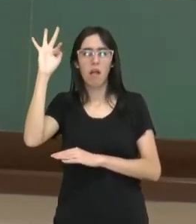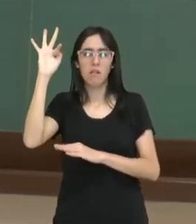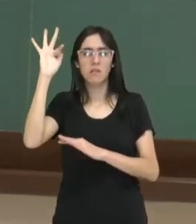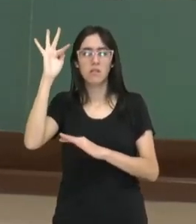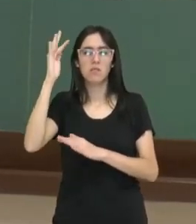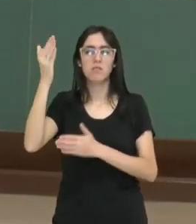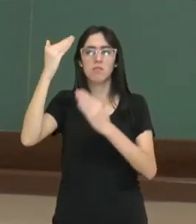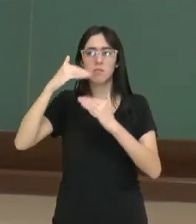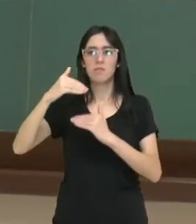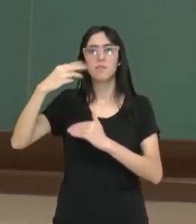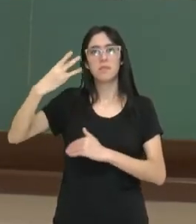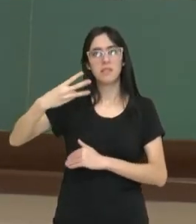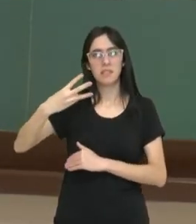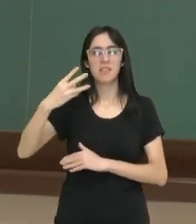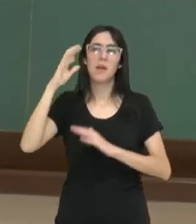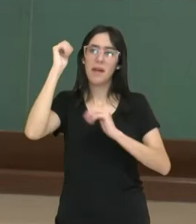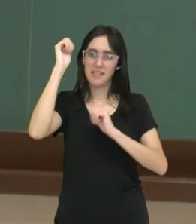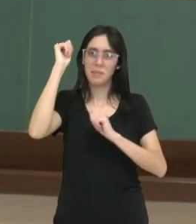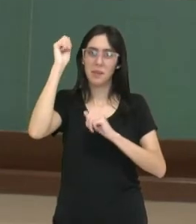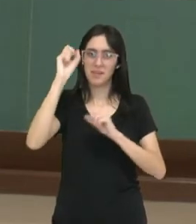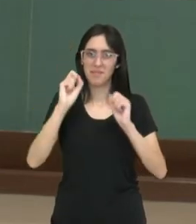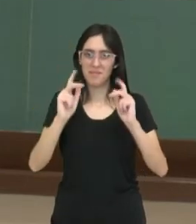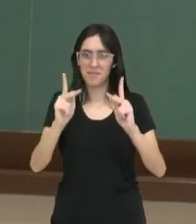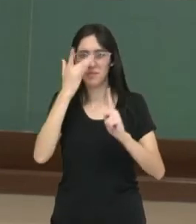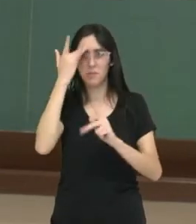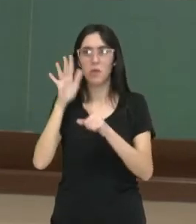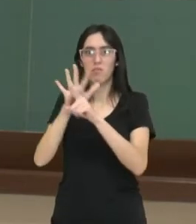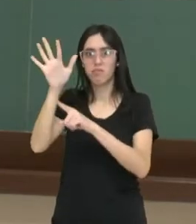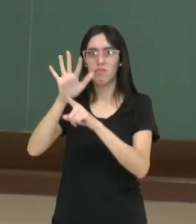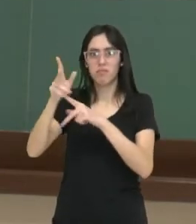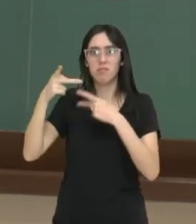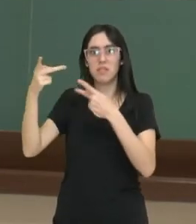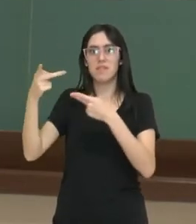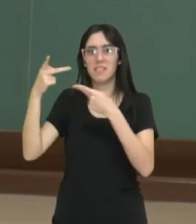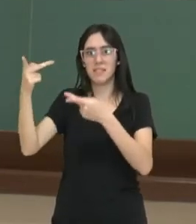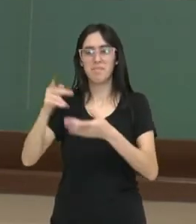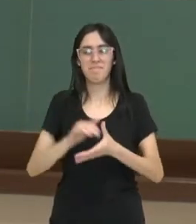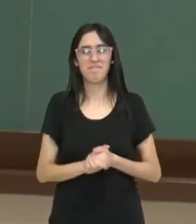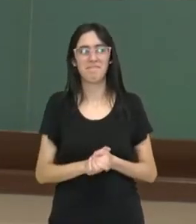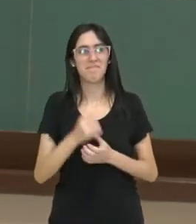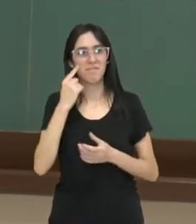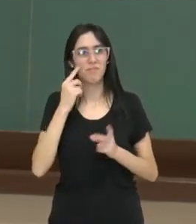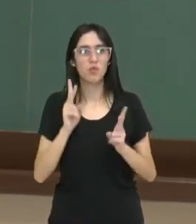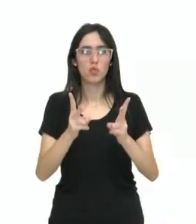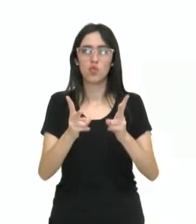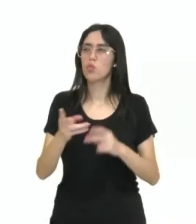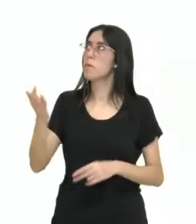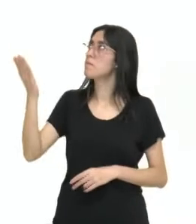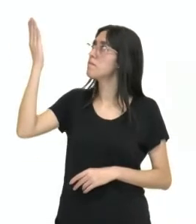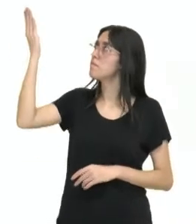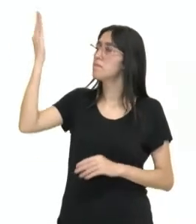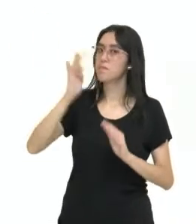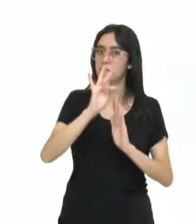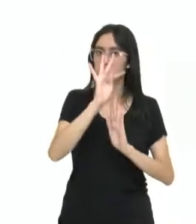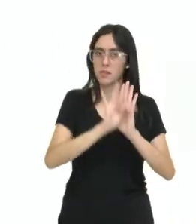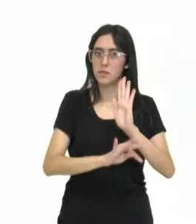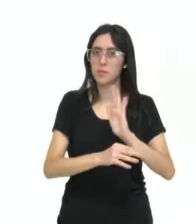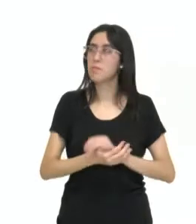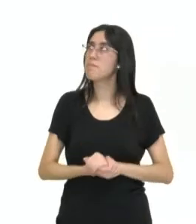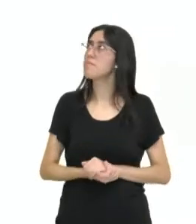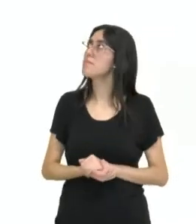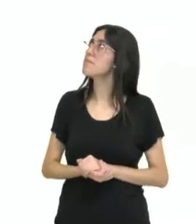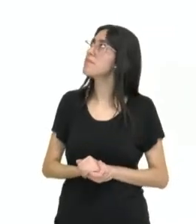Estados Unidos y España, ¿de acuerdo? Bueno, vamos a seguir. Vienen procedentes de